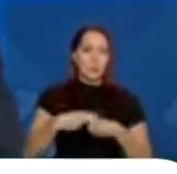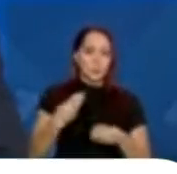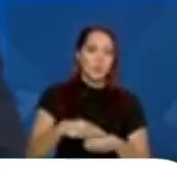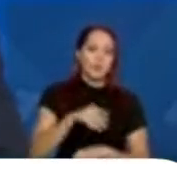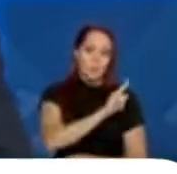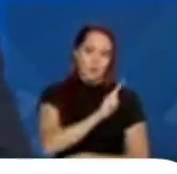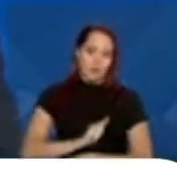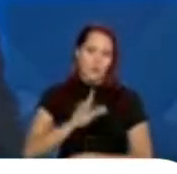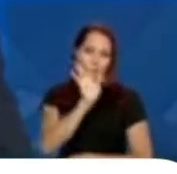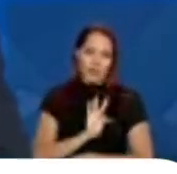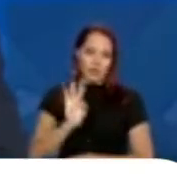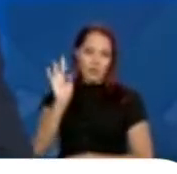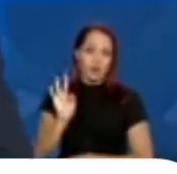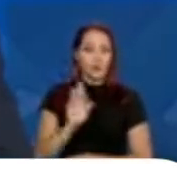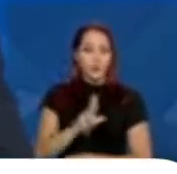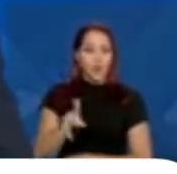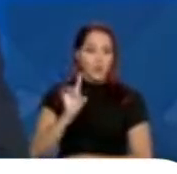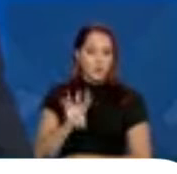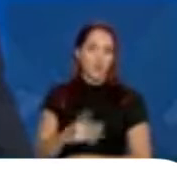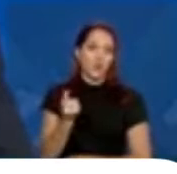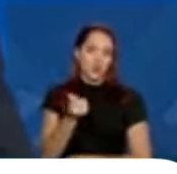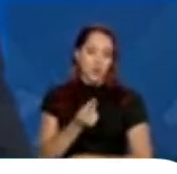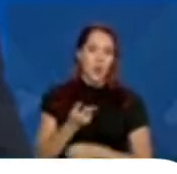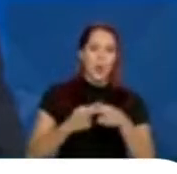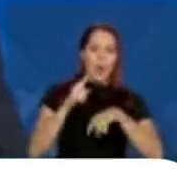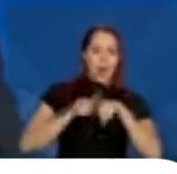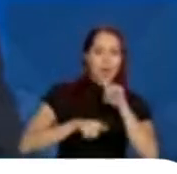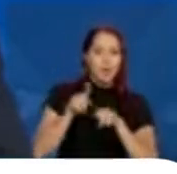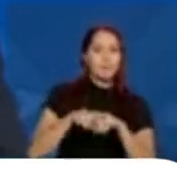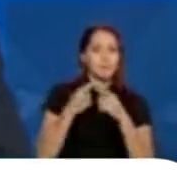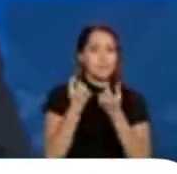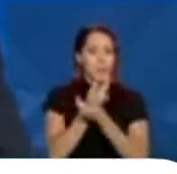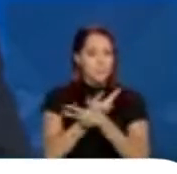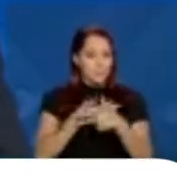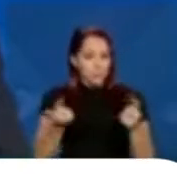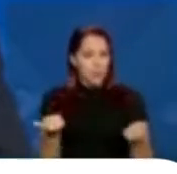federal. Não só recursos, equipamentos, insumos,